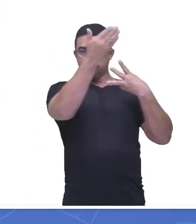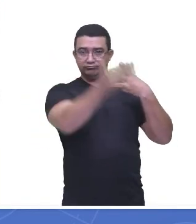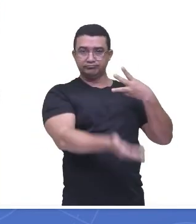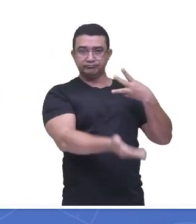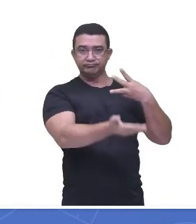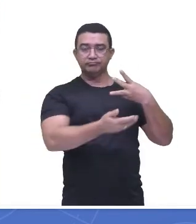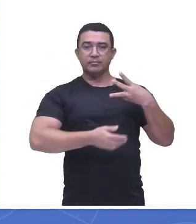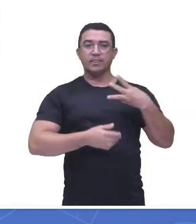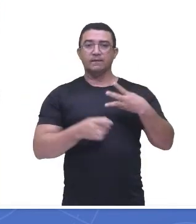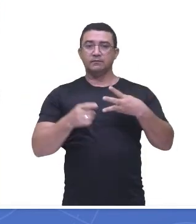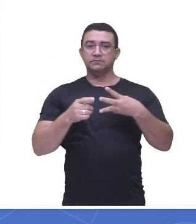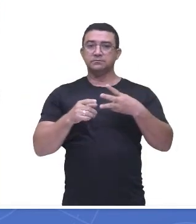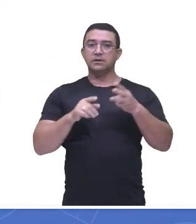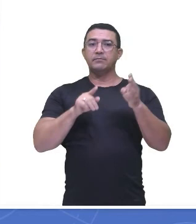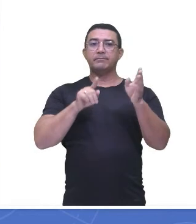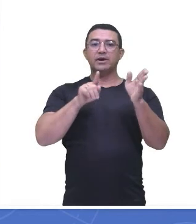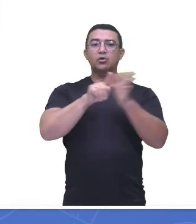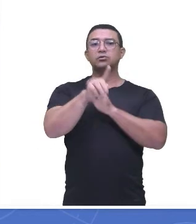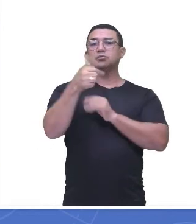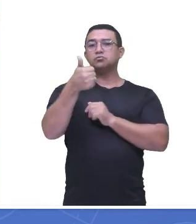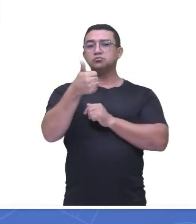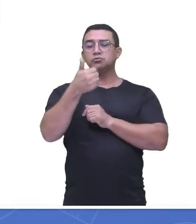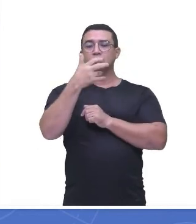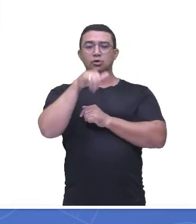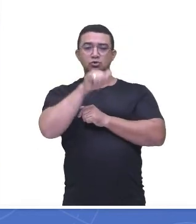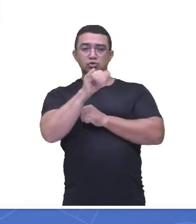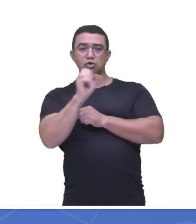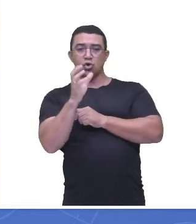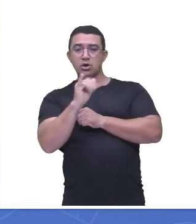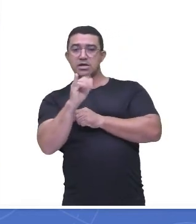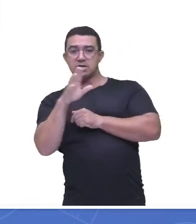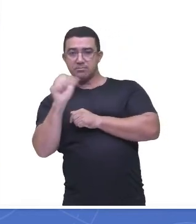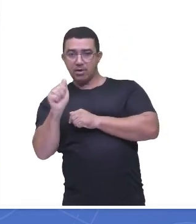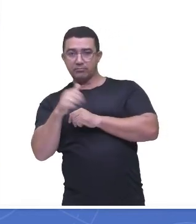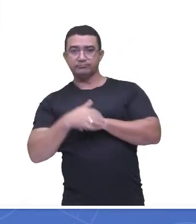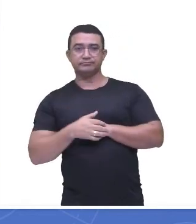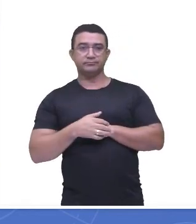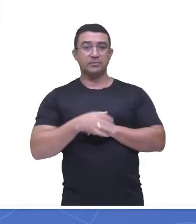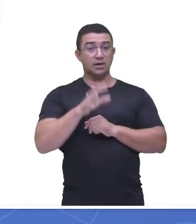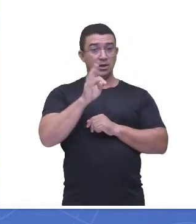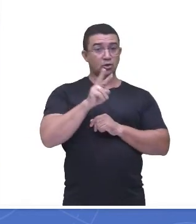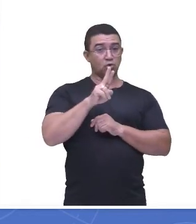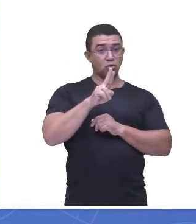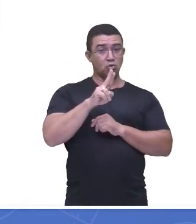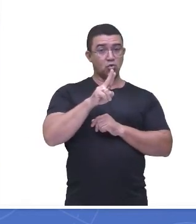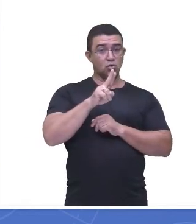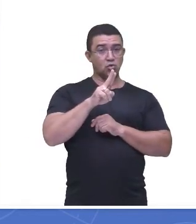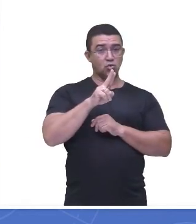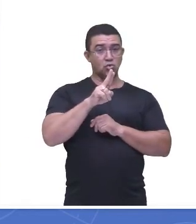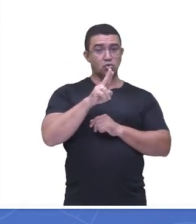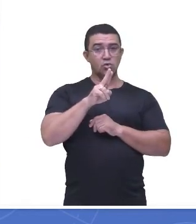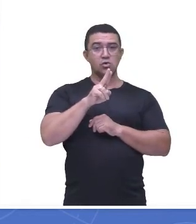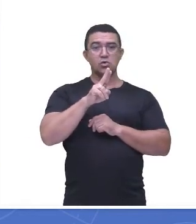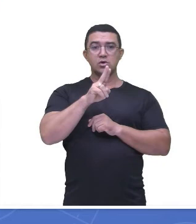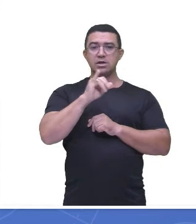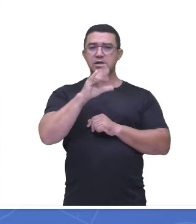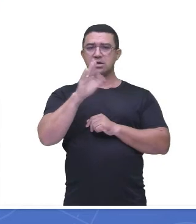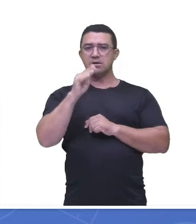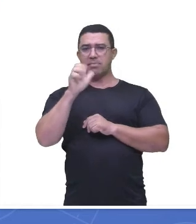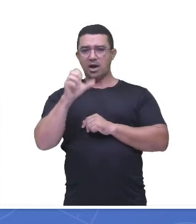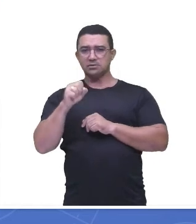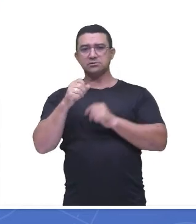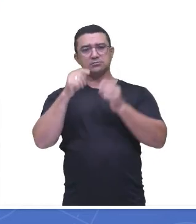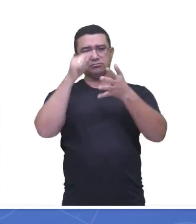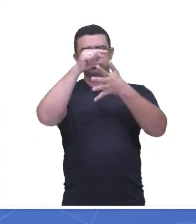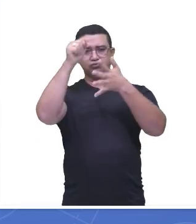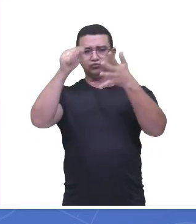O item 1 diz assim, yo iba, tú ibas, él iba, nosotros íbamos. E aí segue, vosotros